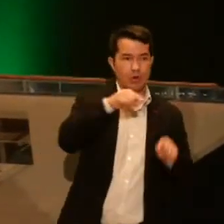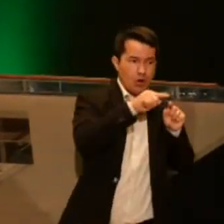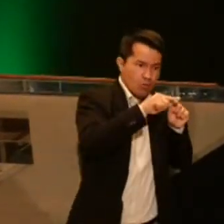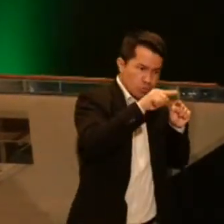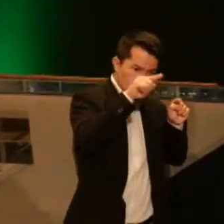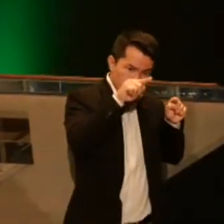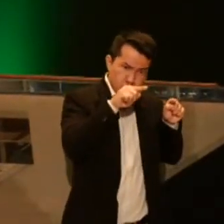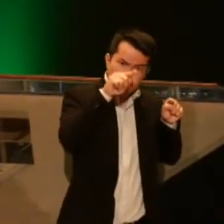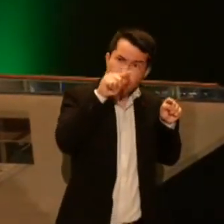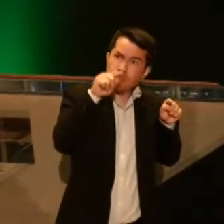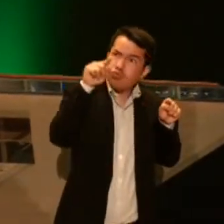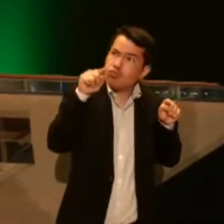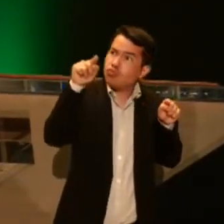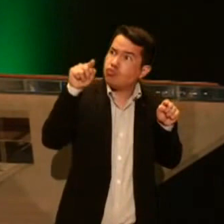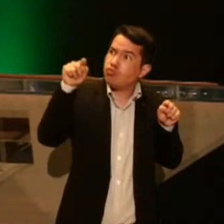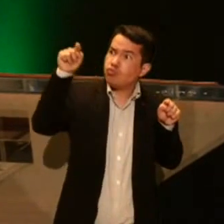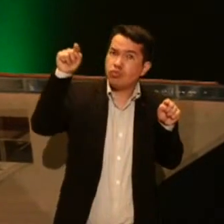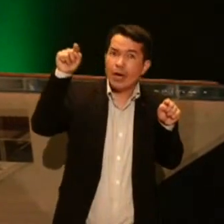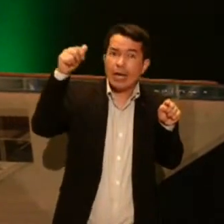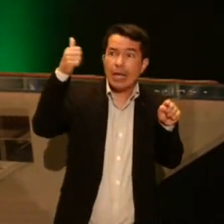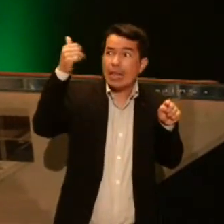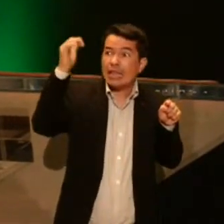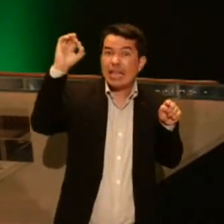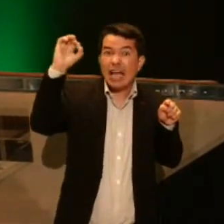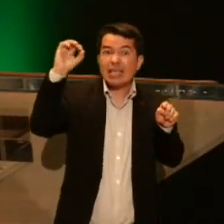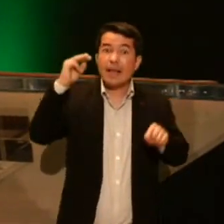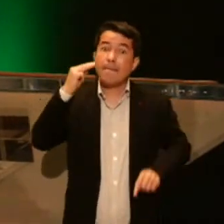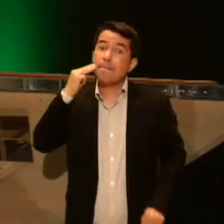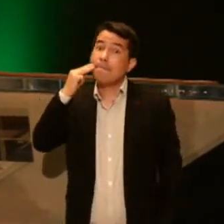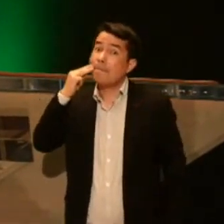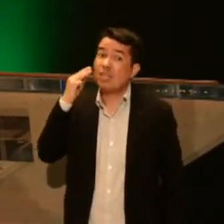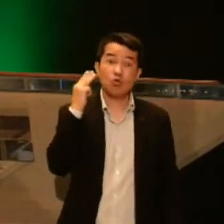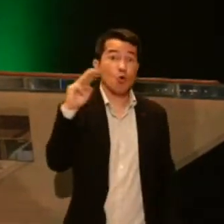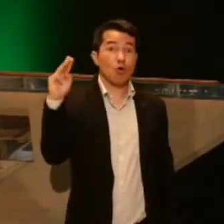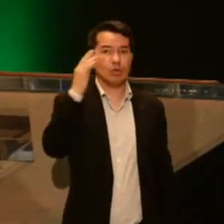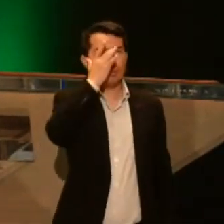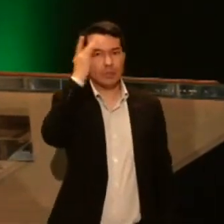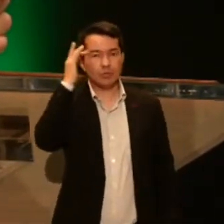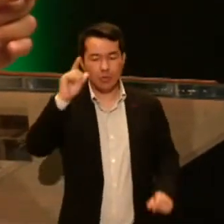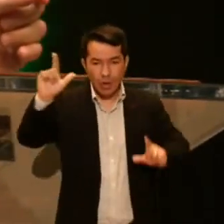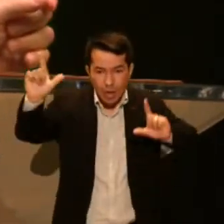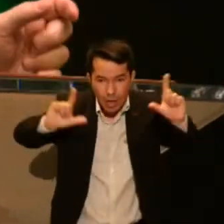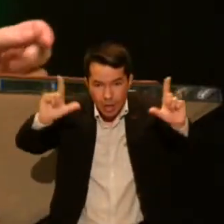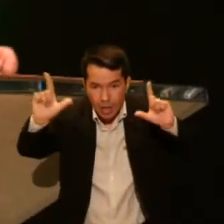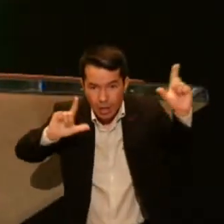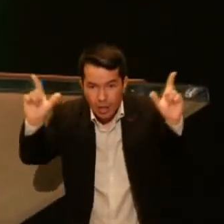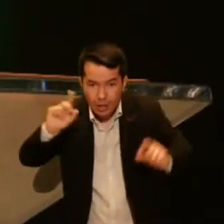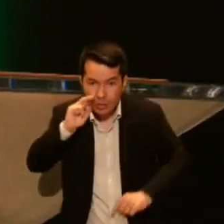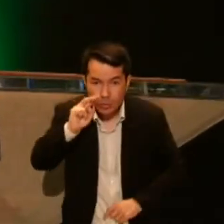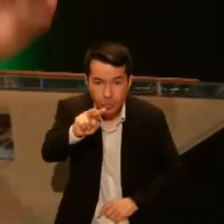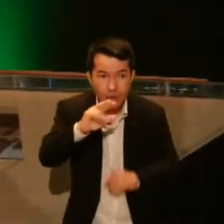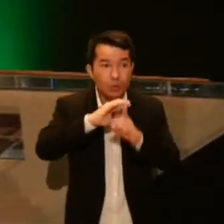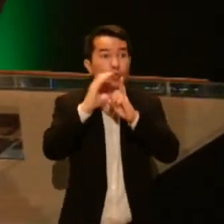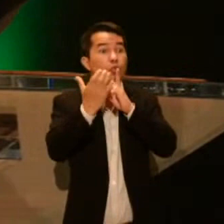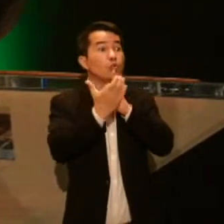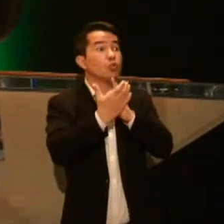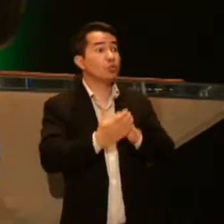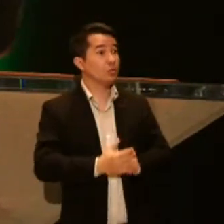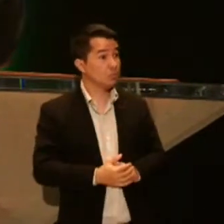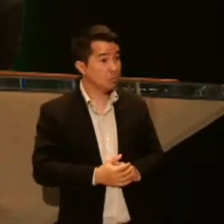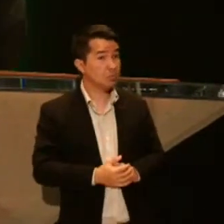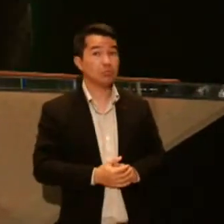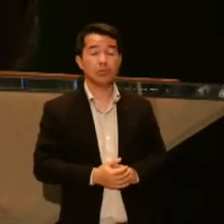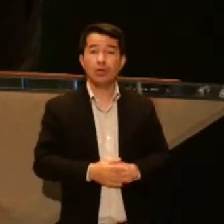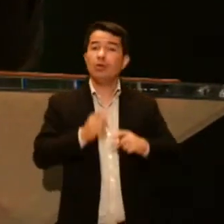recorde para 10 milhões numa semana. Agora, sabe o que isso significa? Significa que há fome